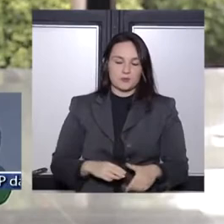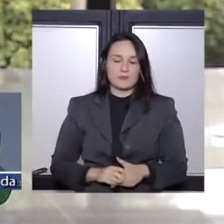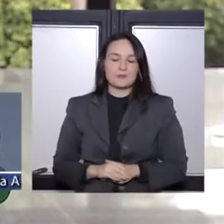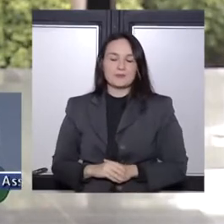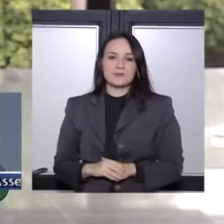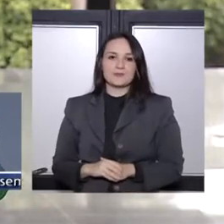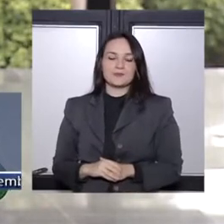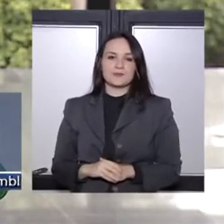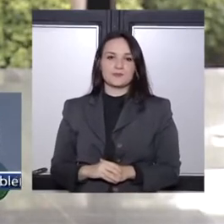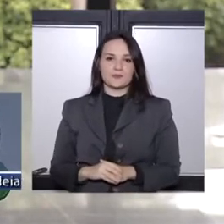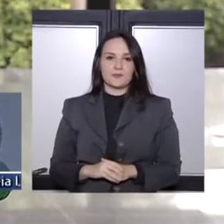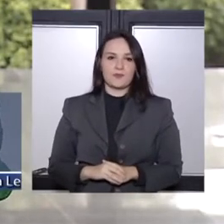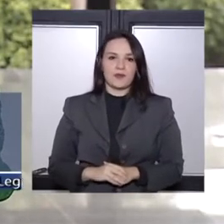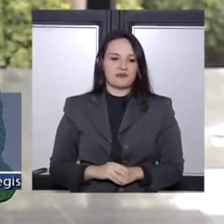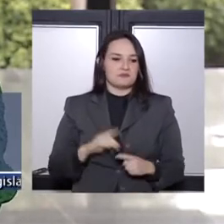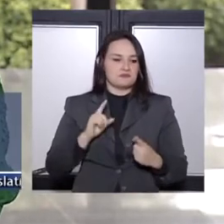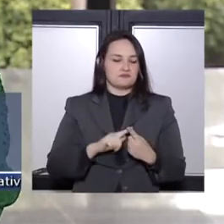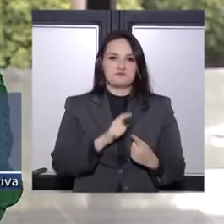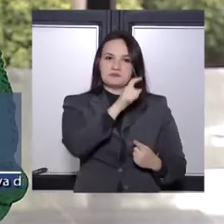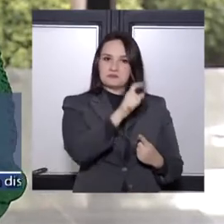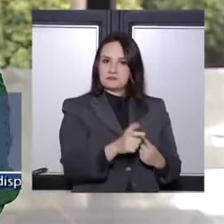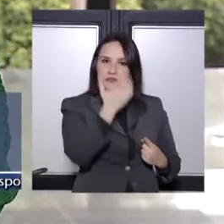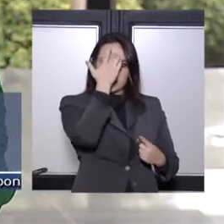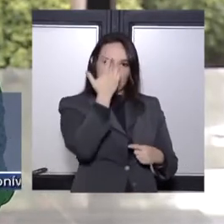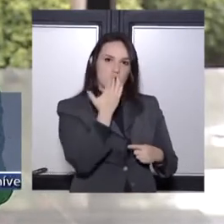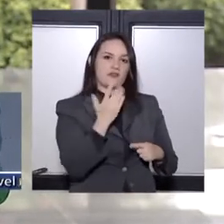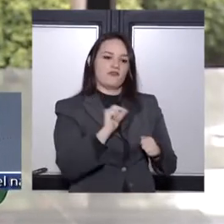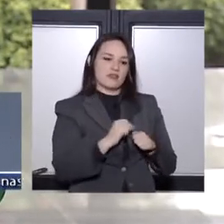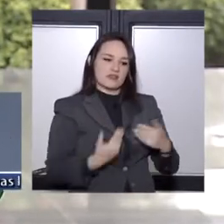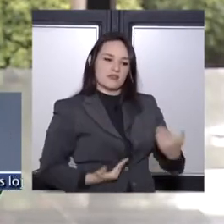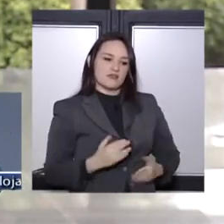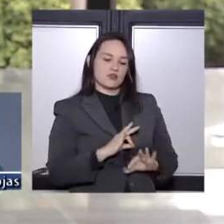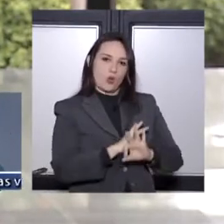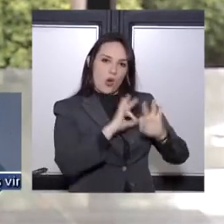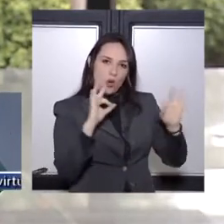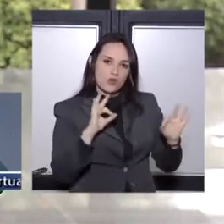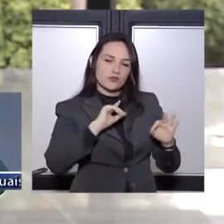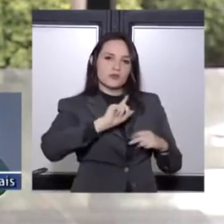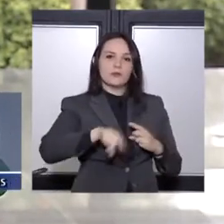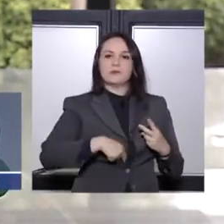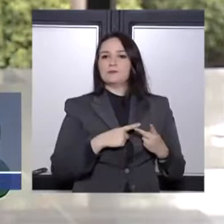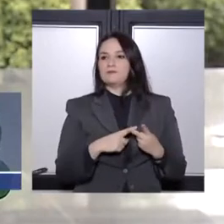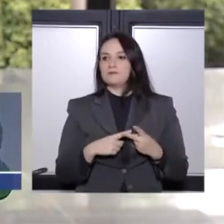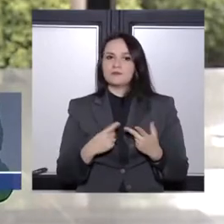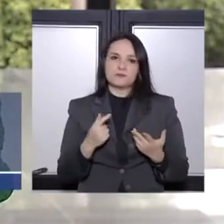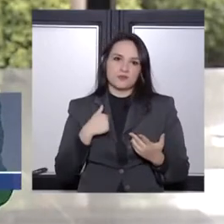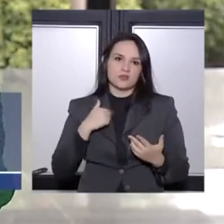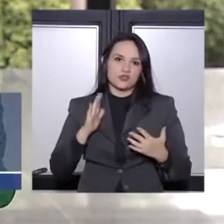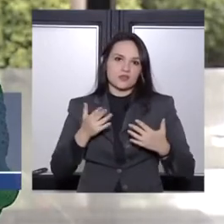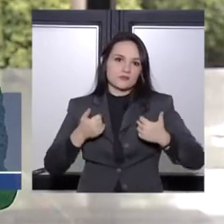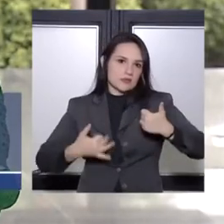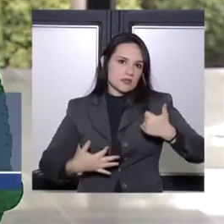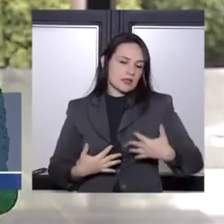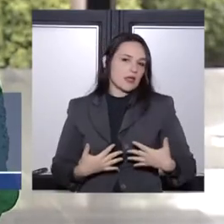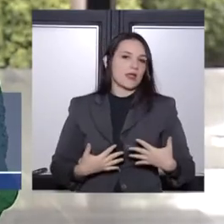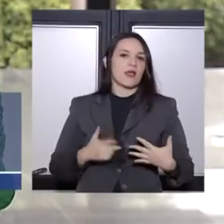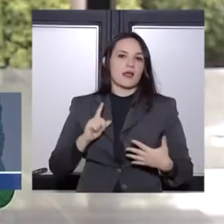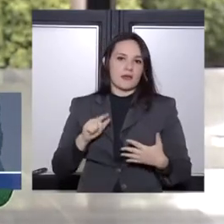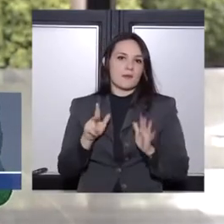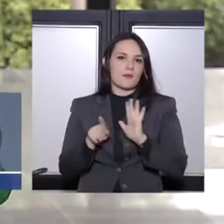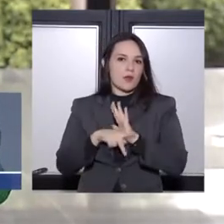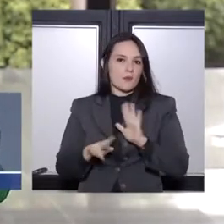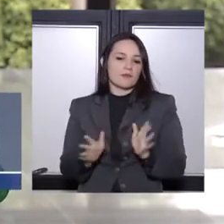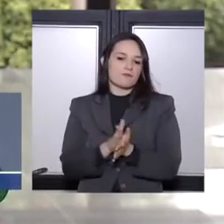Então, ele vai ser dirigido a personalidades que tenham prestado relevantes serviços, né, como eu já disse aqui, para o engrandecimento